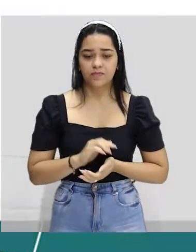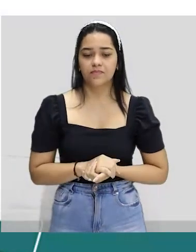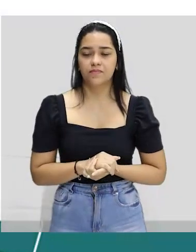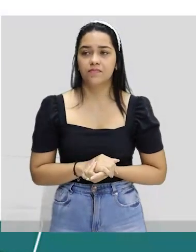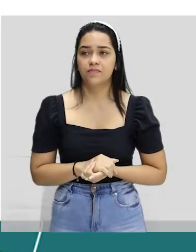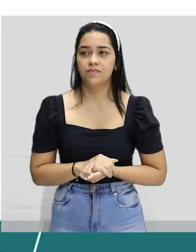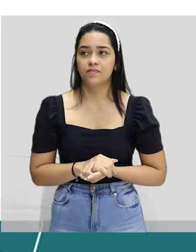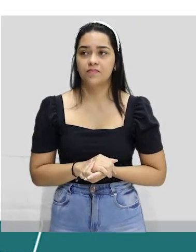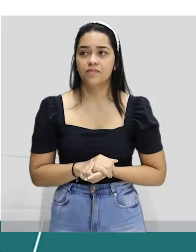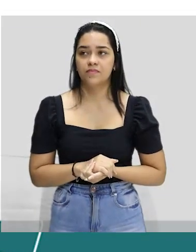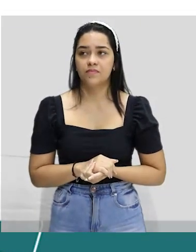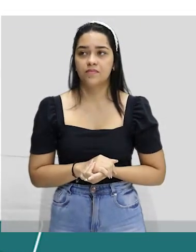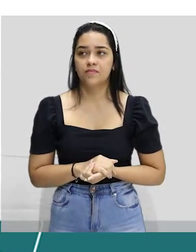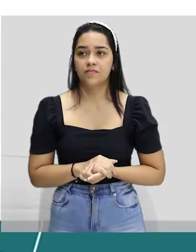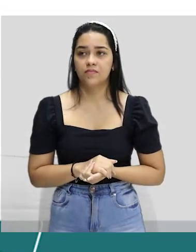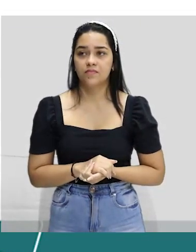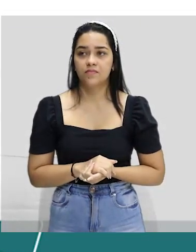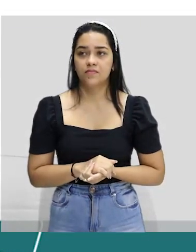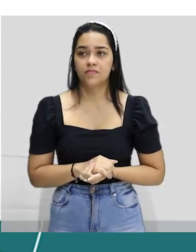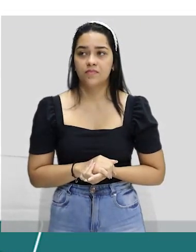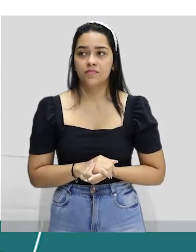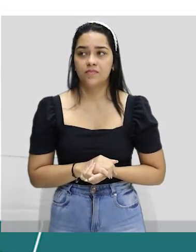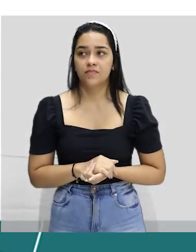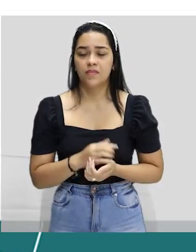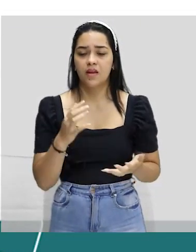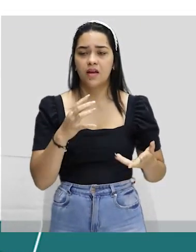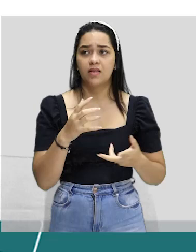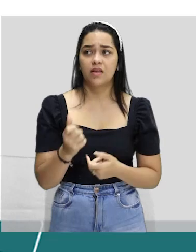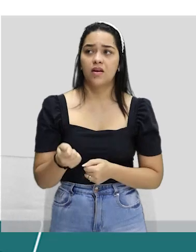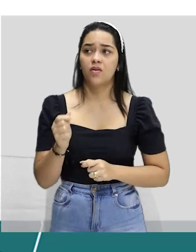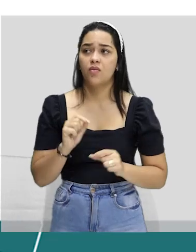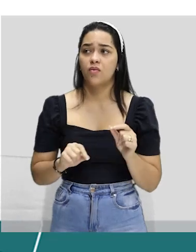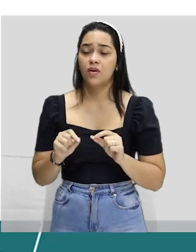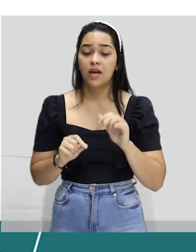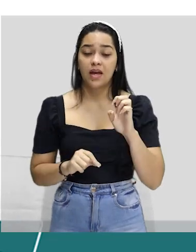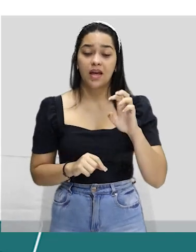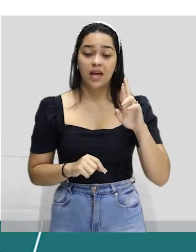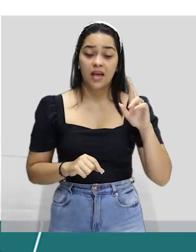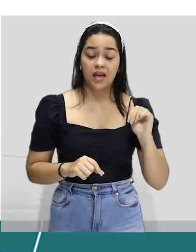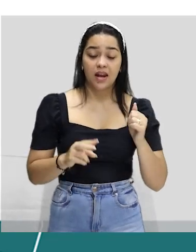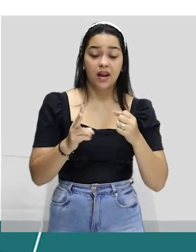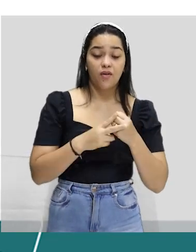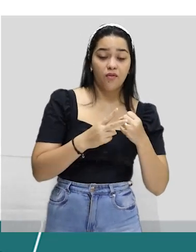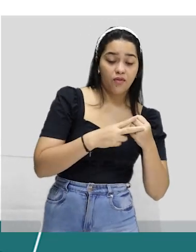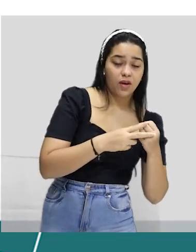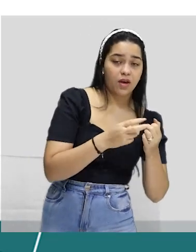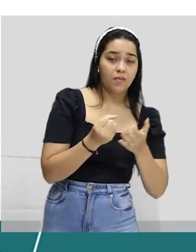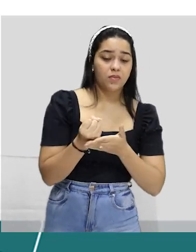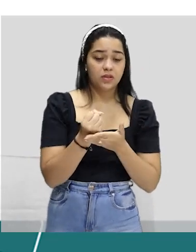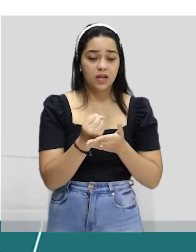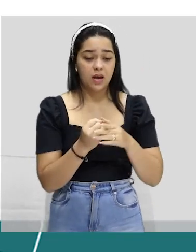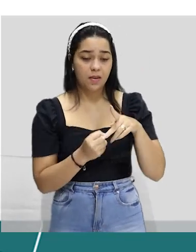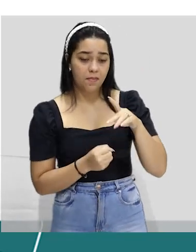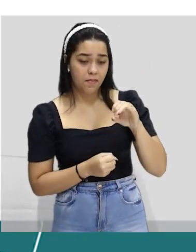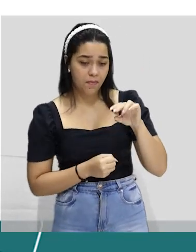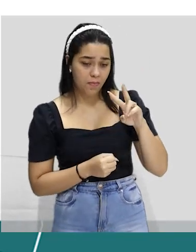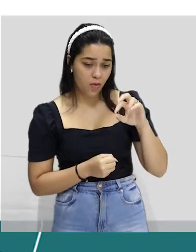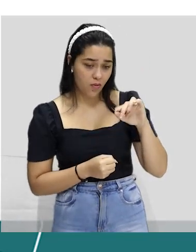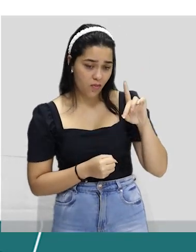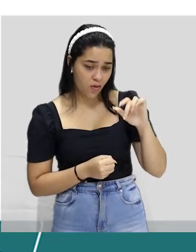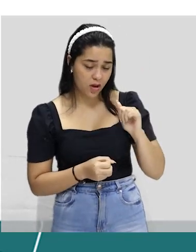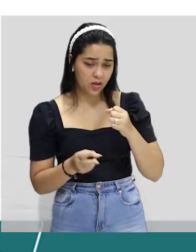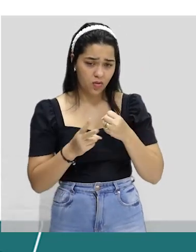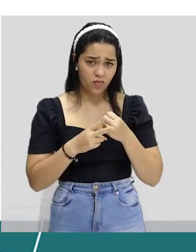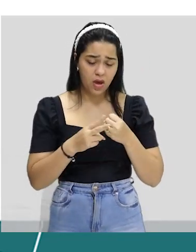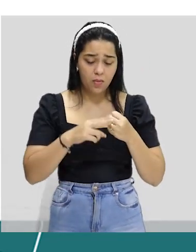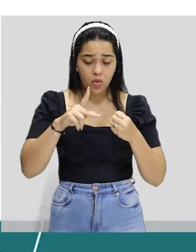Agente da passiva. A terra era povoada. Só que aqui, ó, era verbo auxiliar, povoada, aqui o verbo no particípio, que